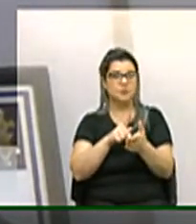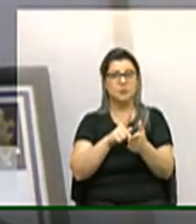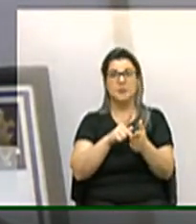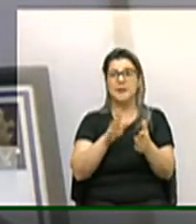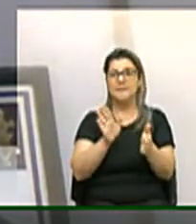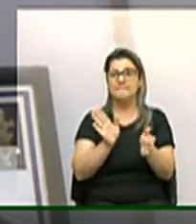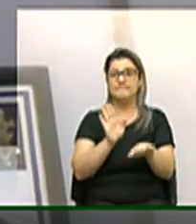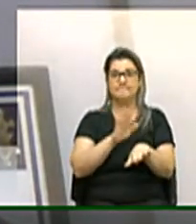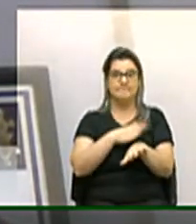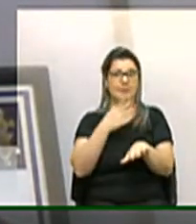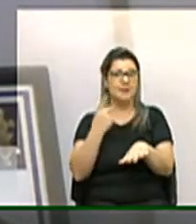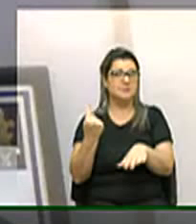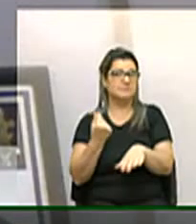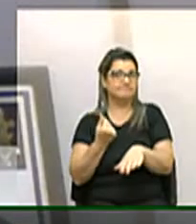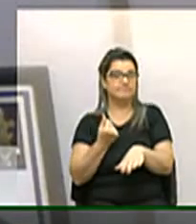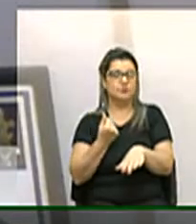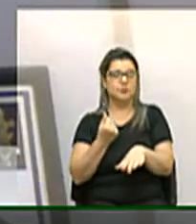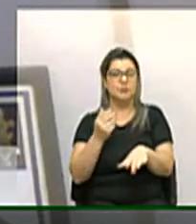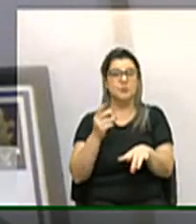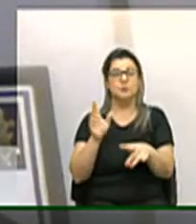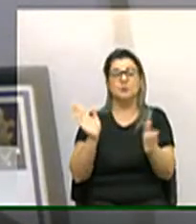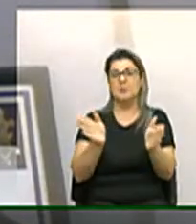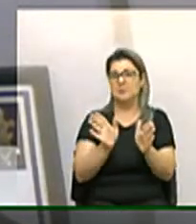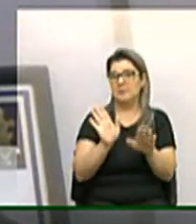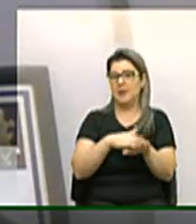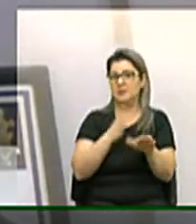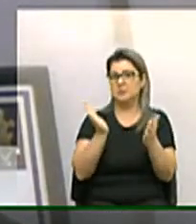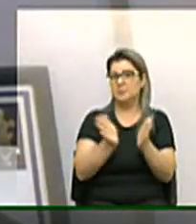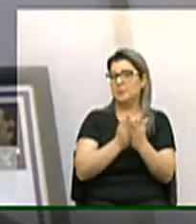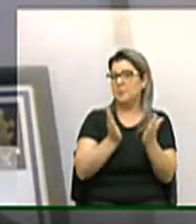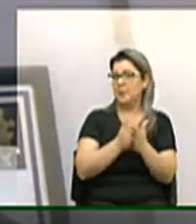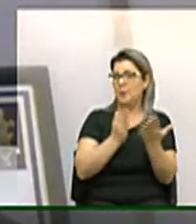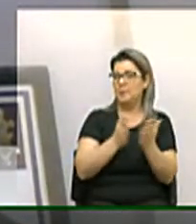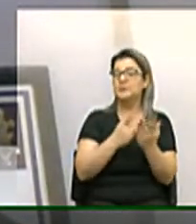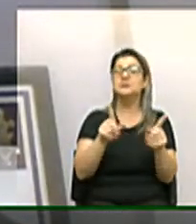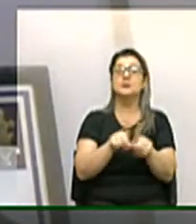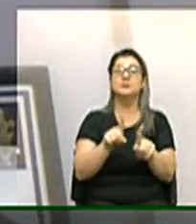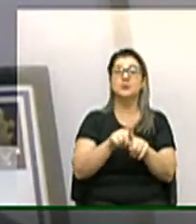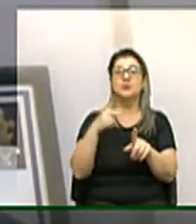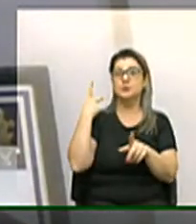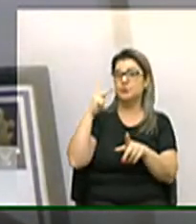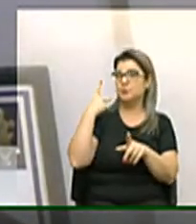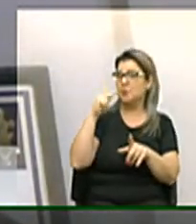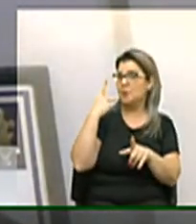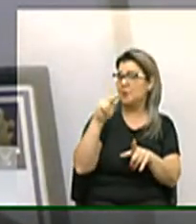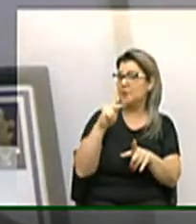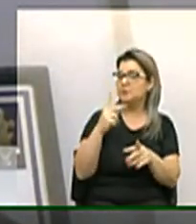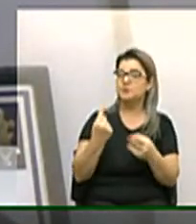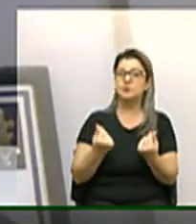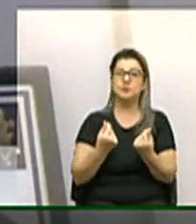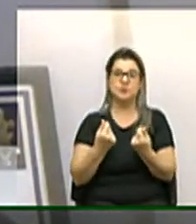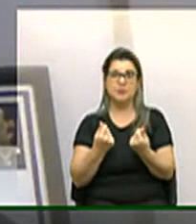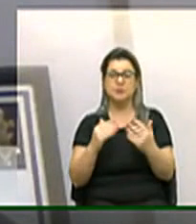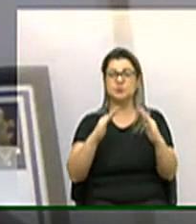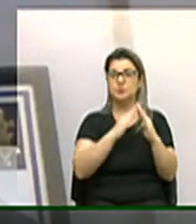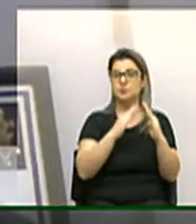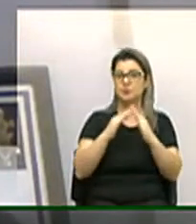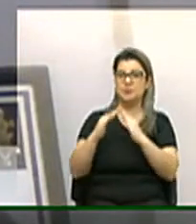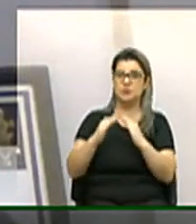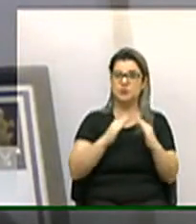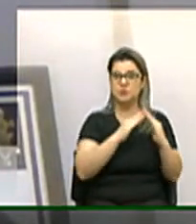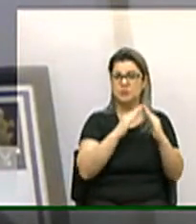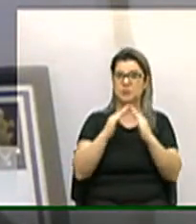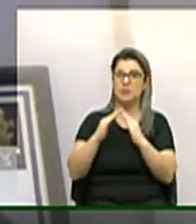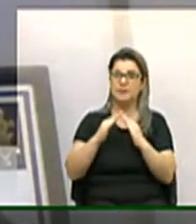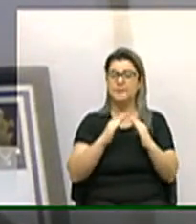ocupações urbanas pela ausência histórica que tivemos de programas de moradia popular e, consequentemente, milhões